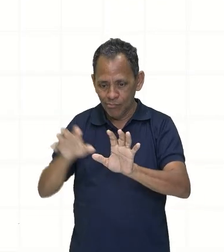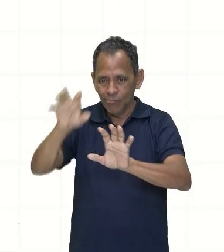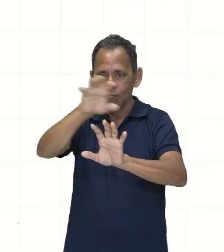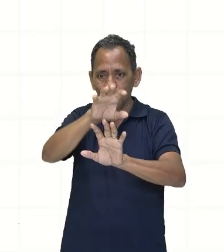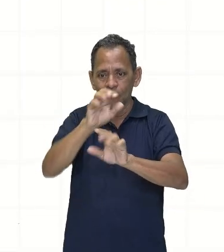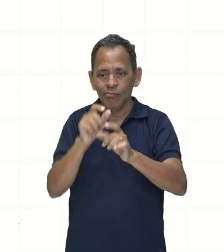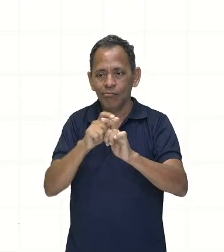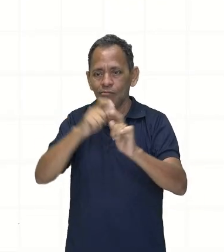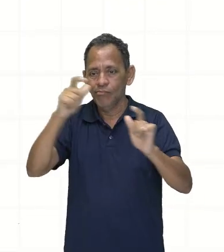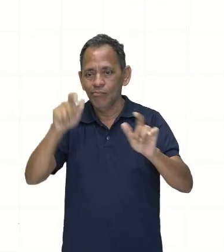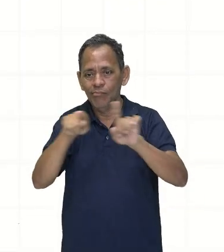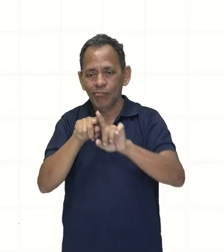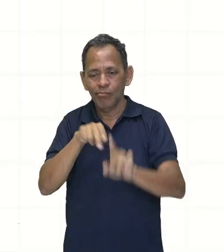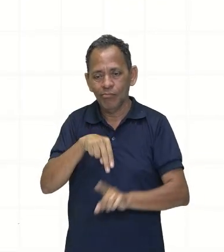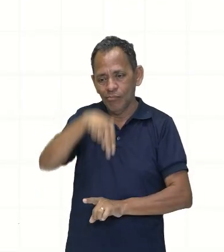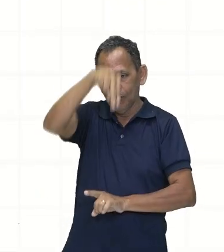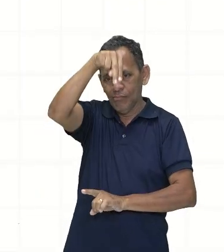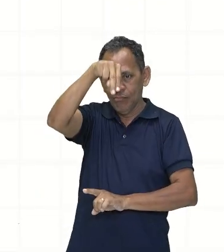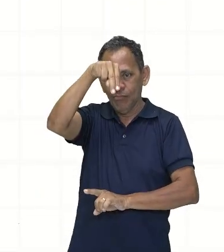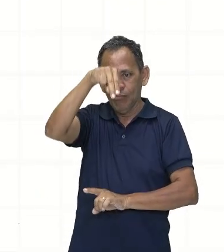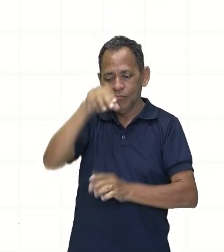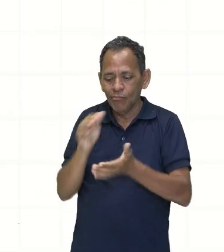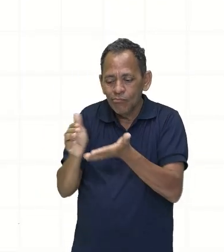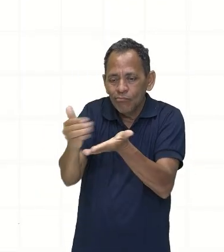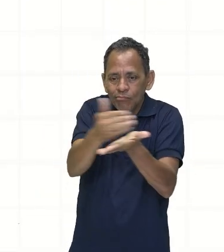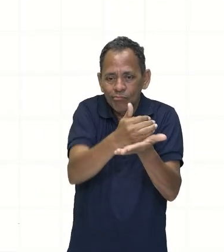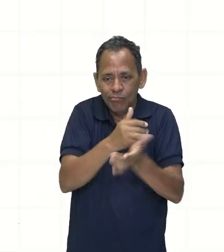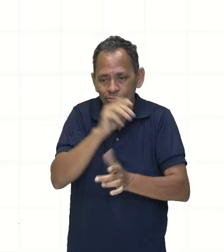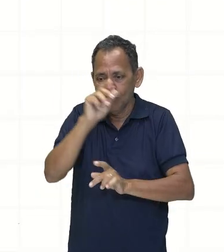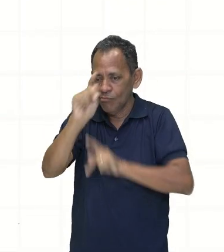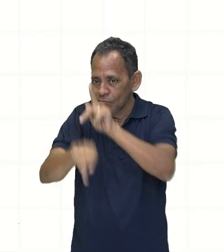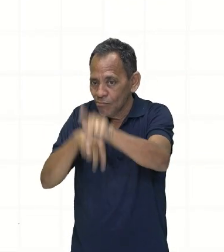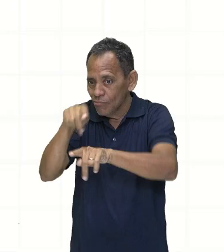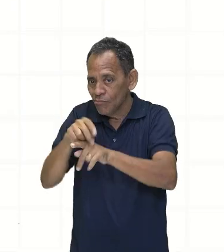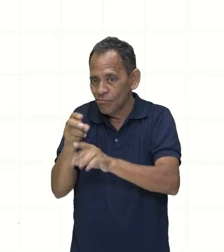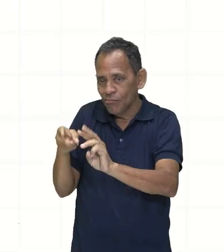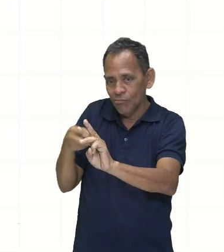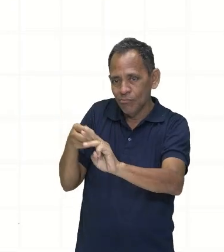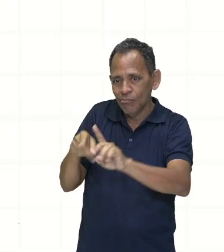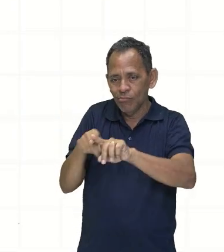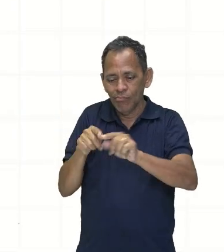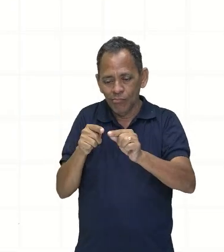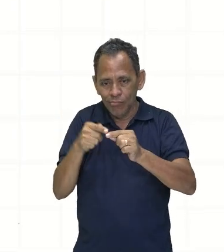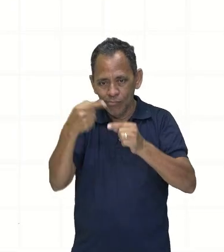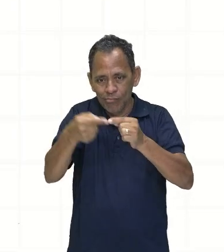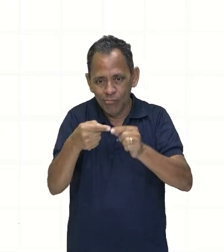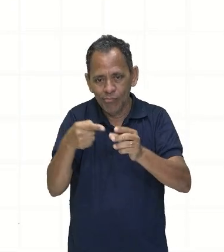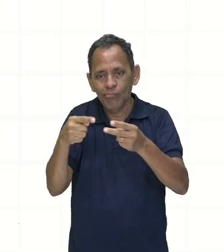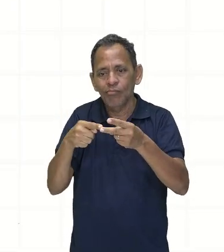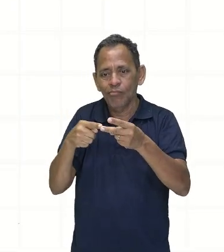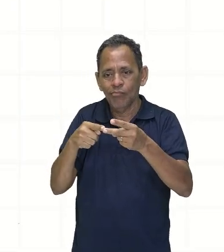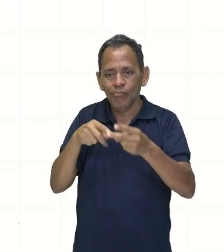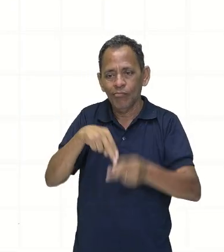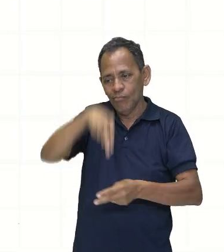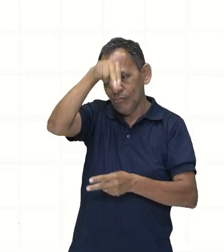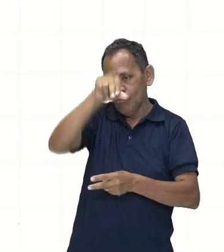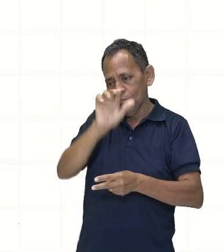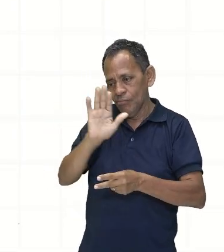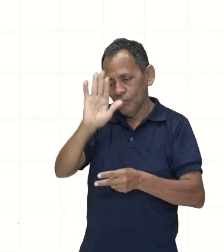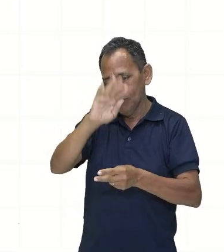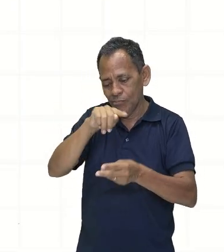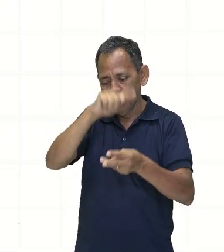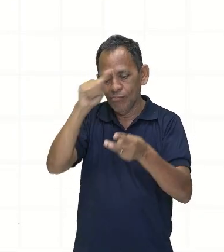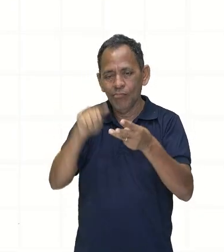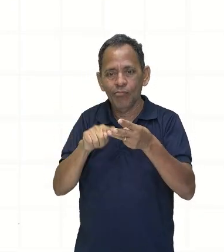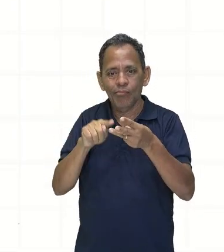indígena é a região norte, tá bom? E aí, em seguida, nós temos a região nordeste. Em terceiro lugar,